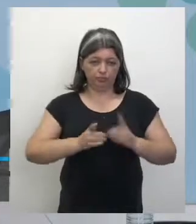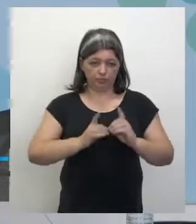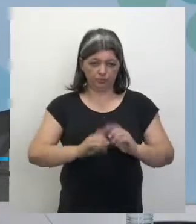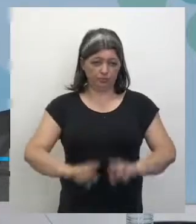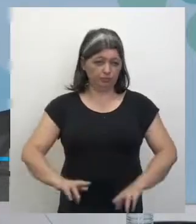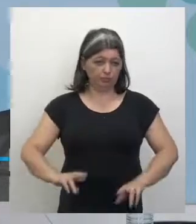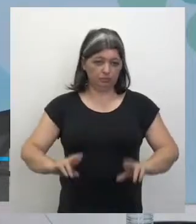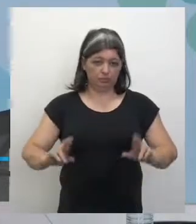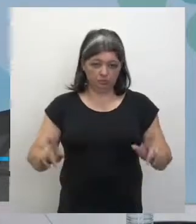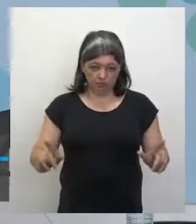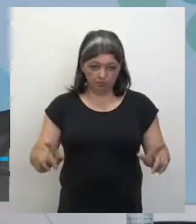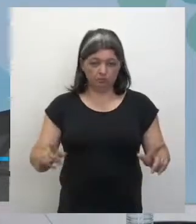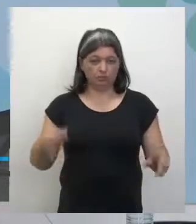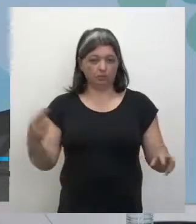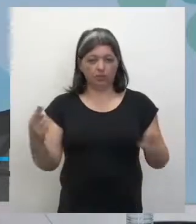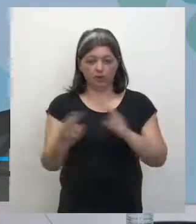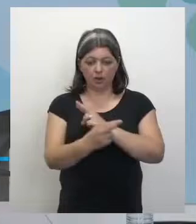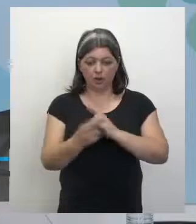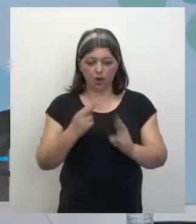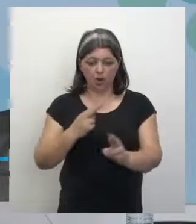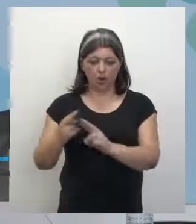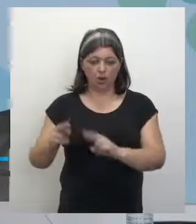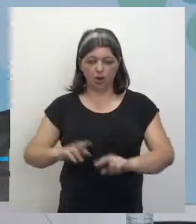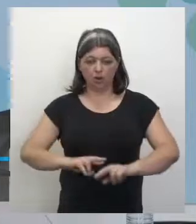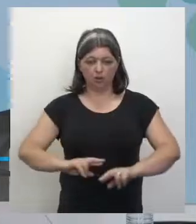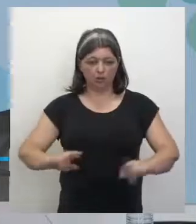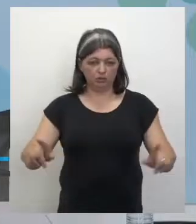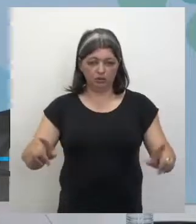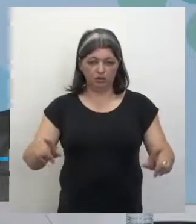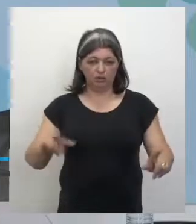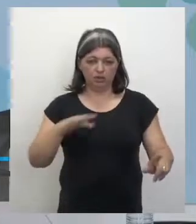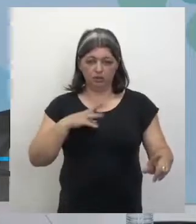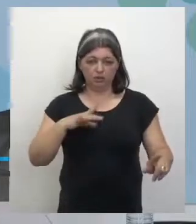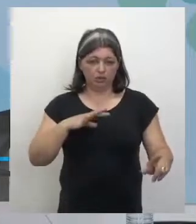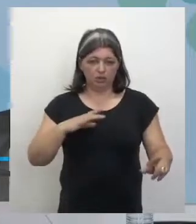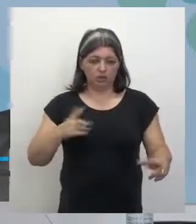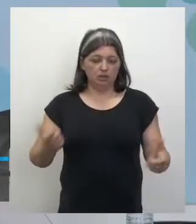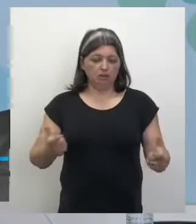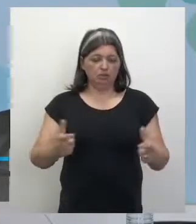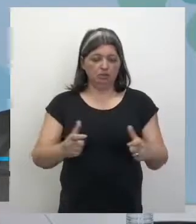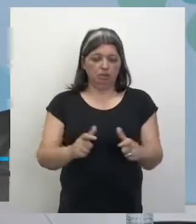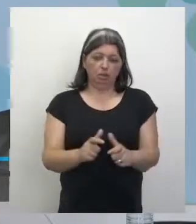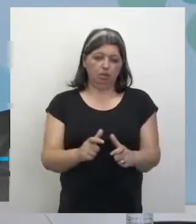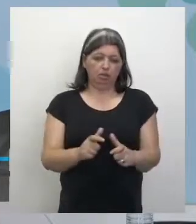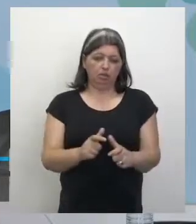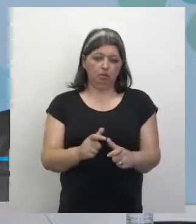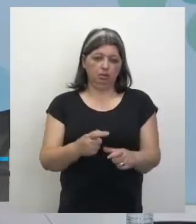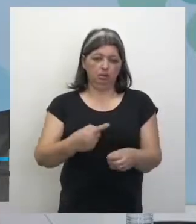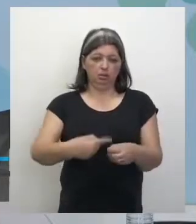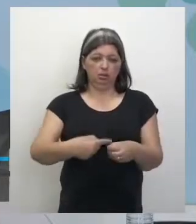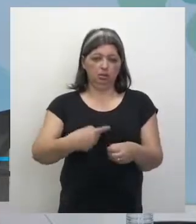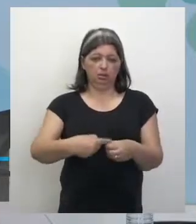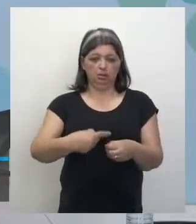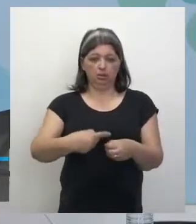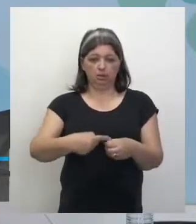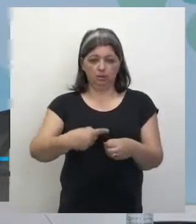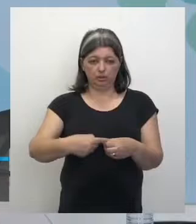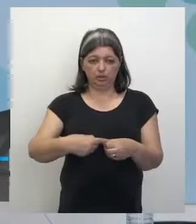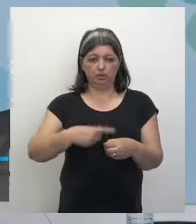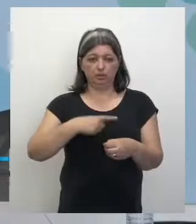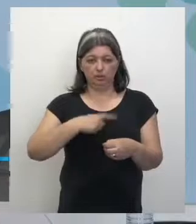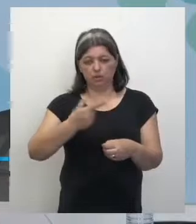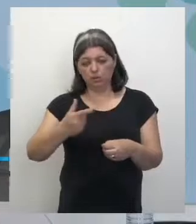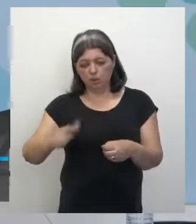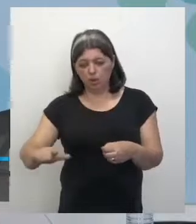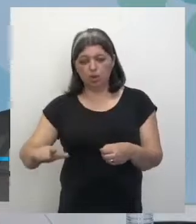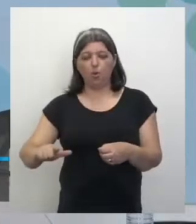de relacionamentos completamente diferente de uma cidade com menos habitantes, é, que tem um outro nível